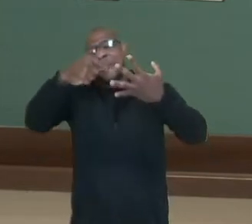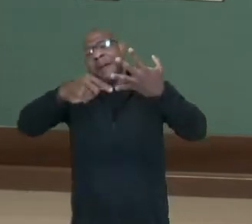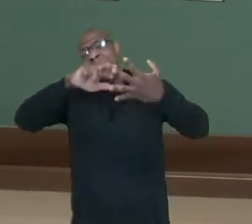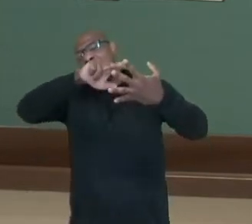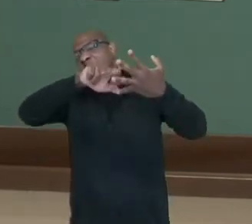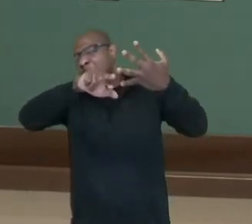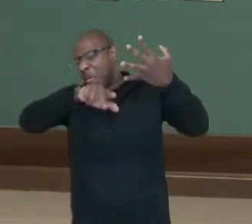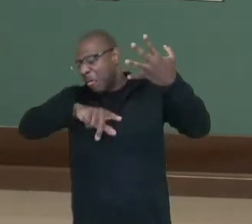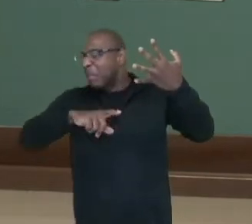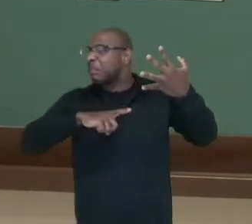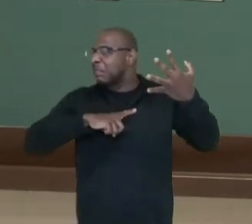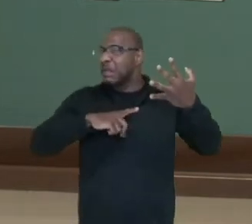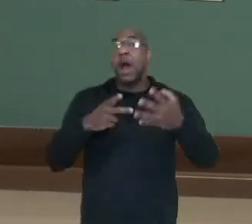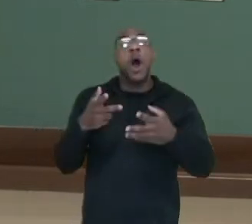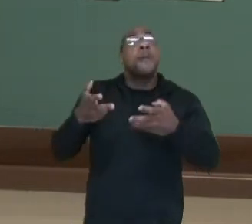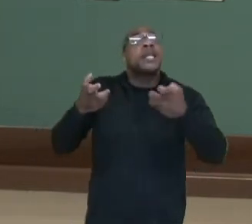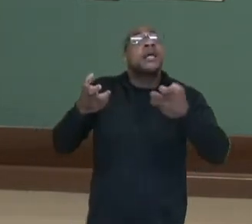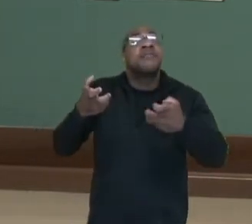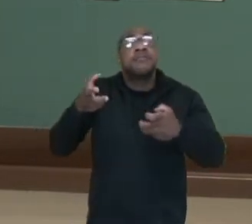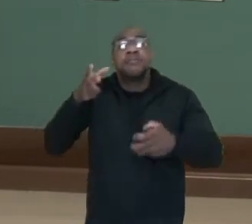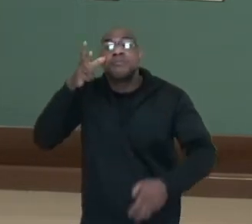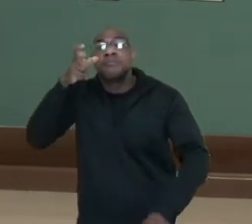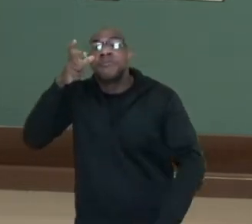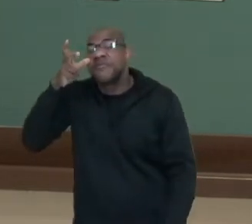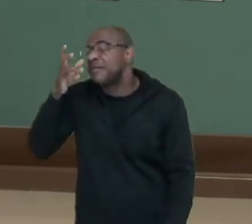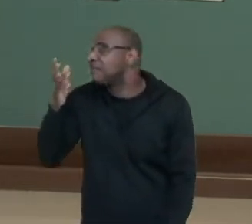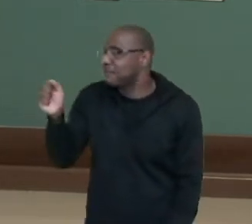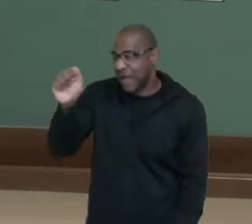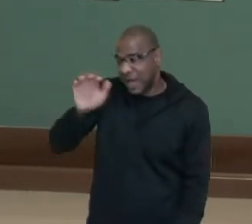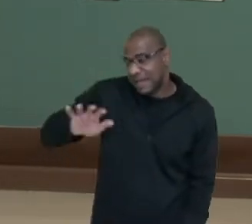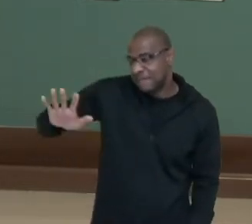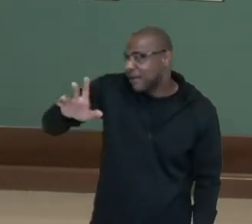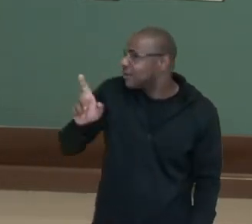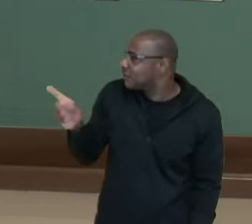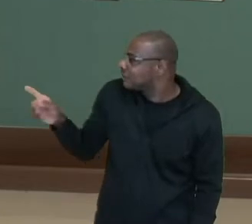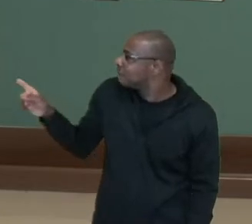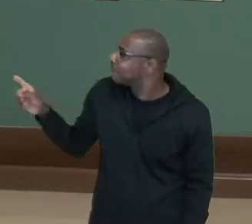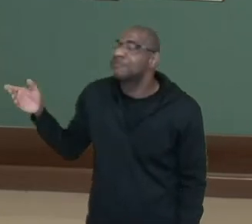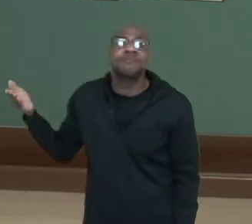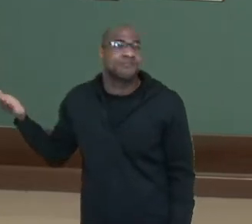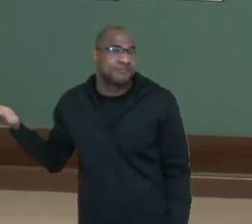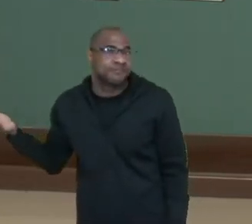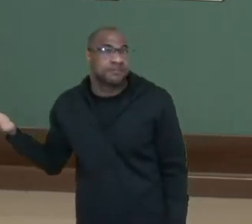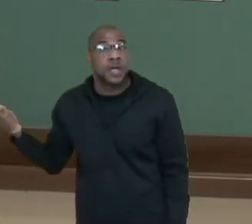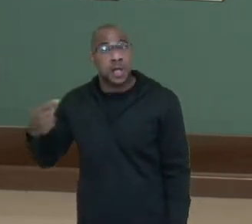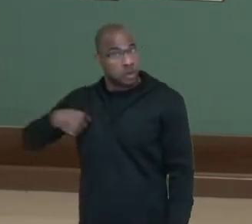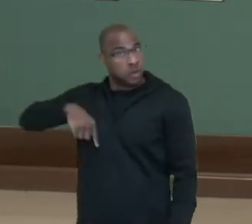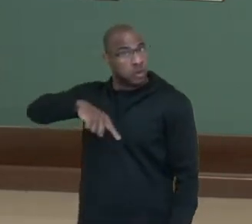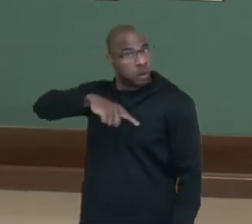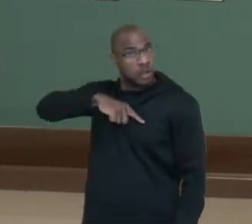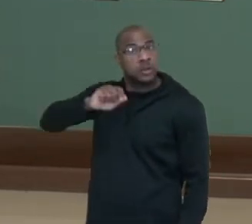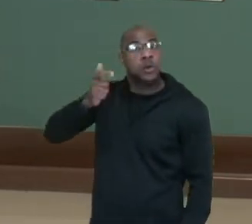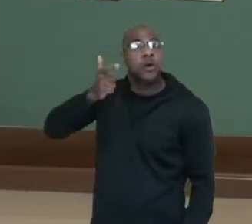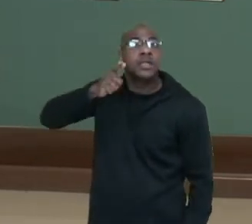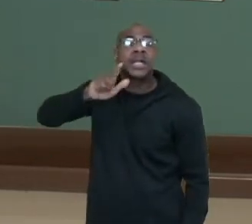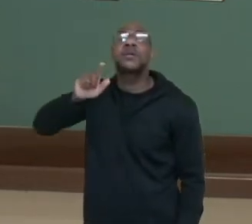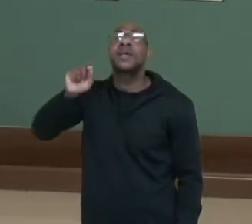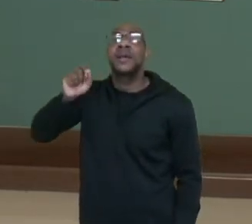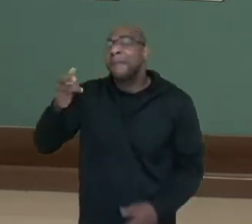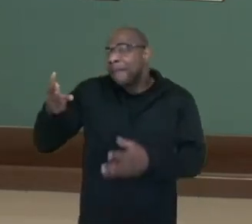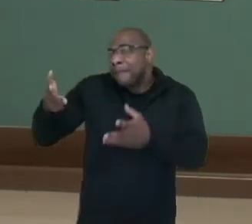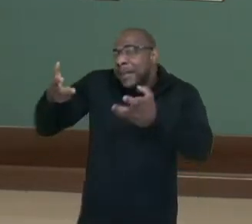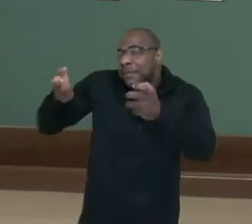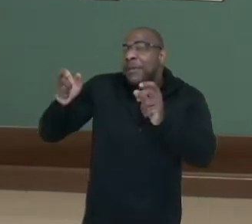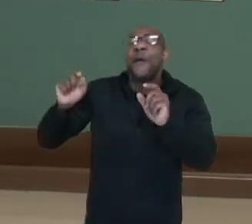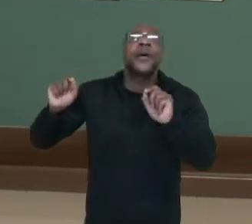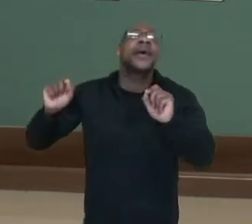gente, observando essa imagem, que ela já nos ajuda muito a pensar nessas consequências, a gente já consegue detectar o que nessa